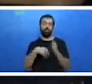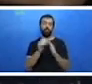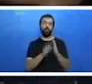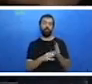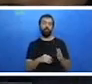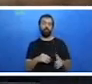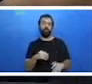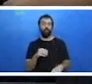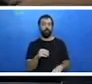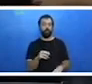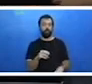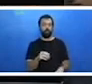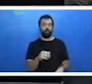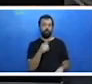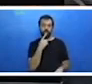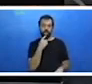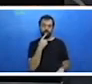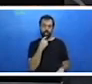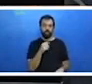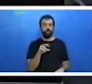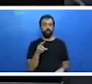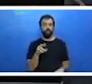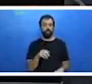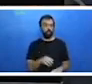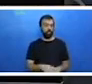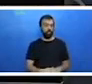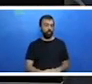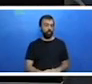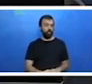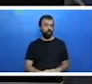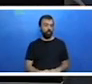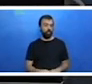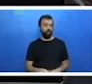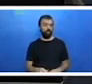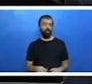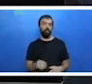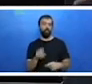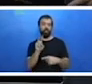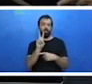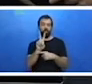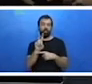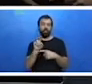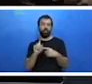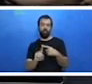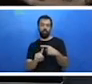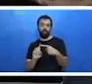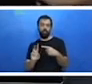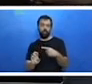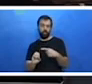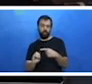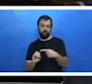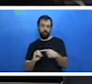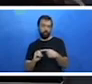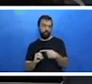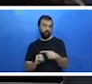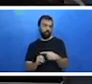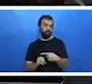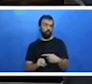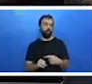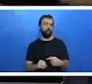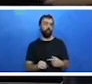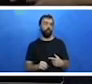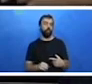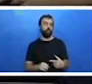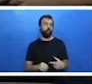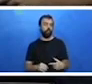é? Olha lá o exemplo para vocês. Eu pintei 2 partes de 10. E aí pede a escrita